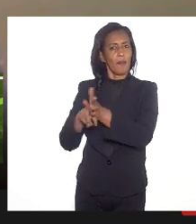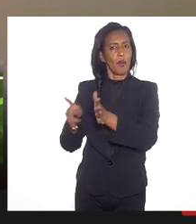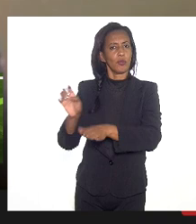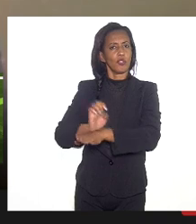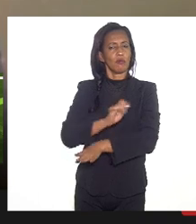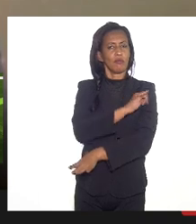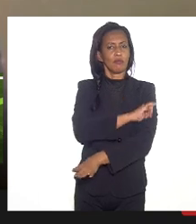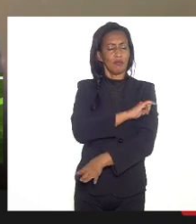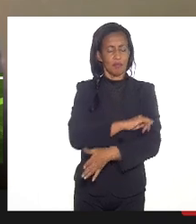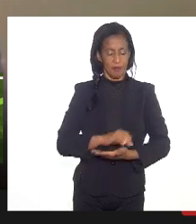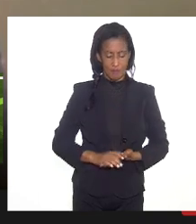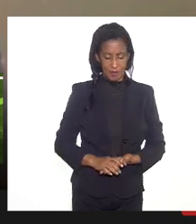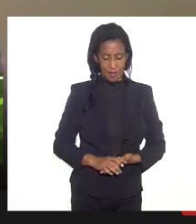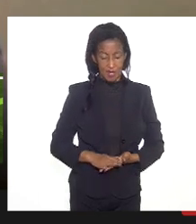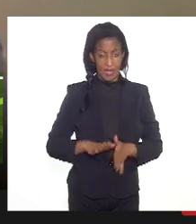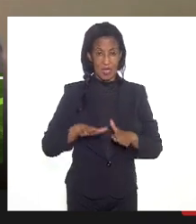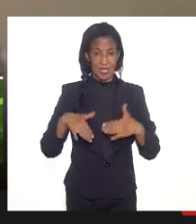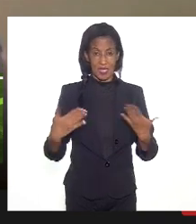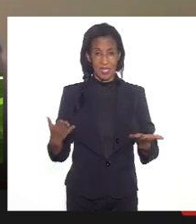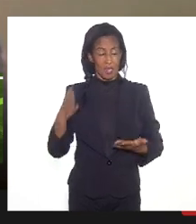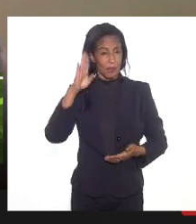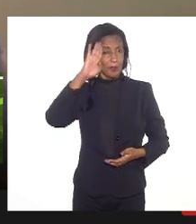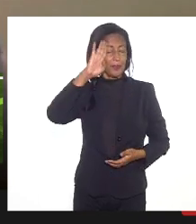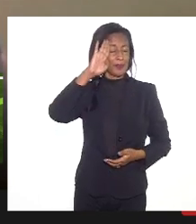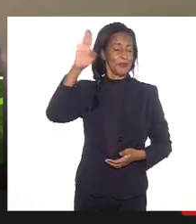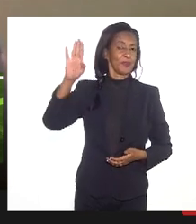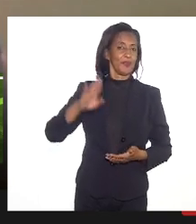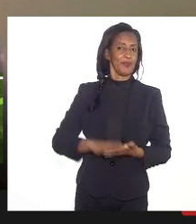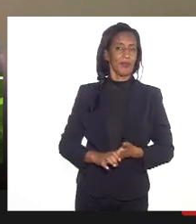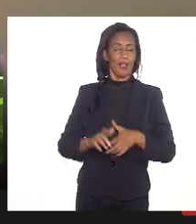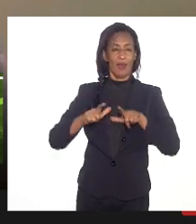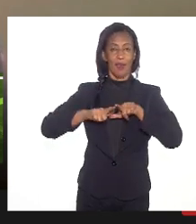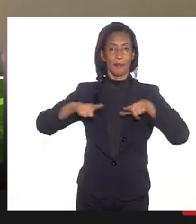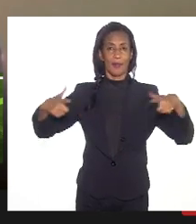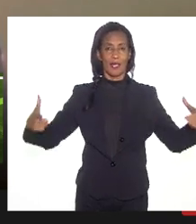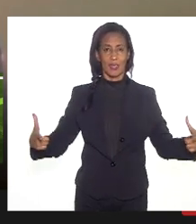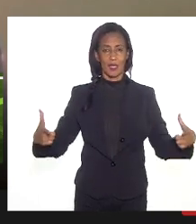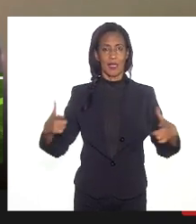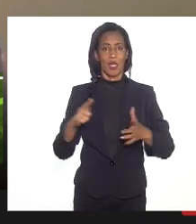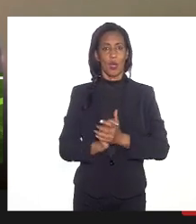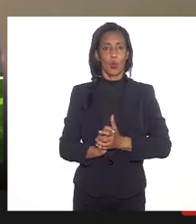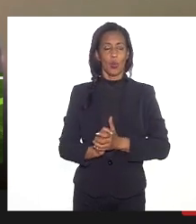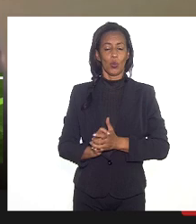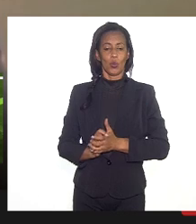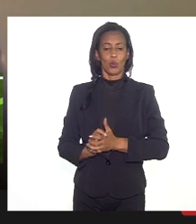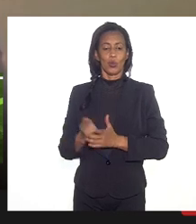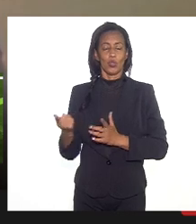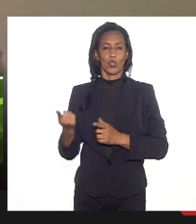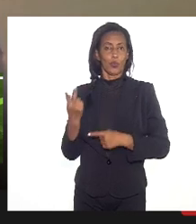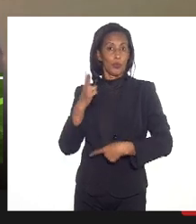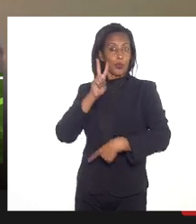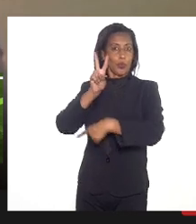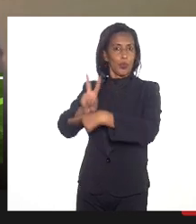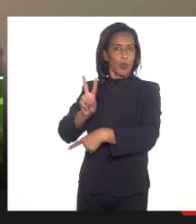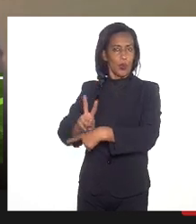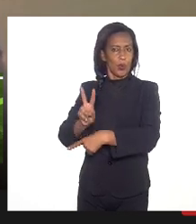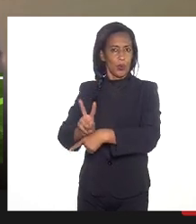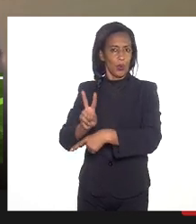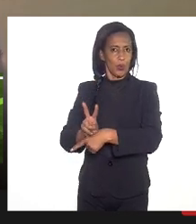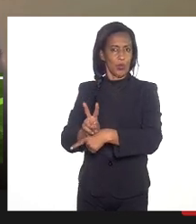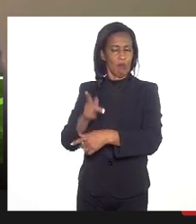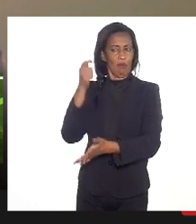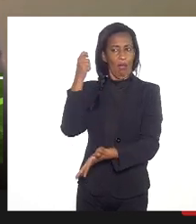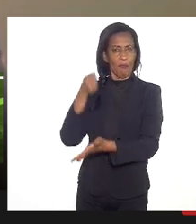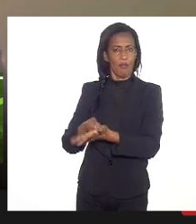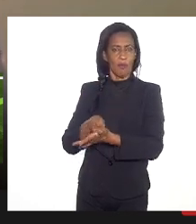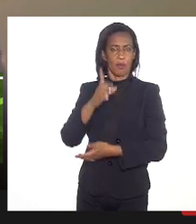Janeiro, sendo fundamental a ampliação dos instrumentos de proteção e